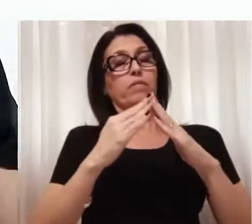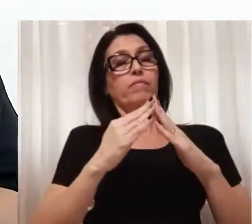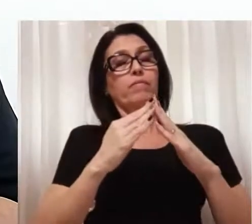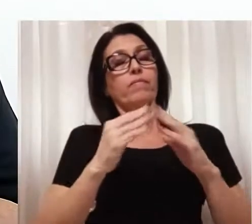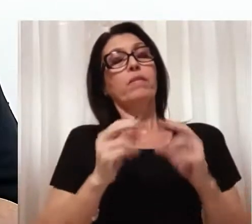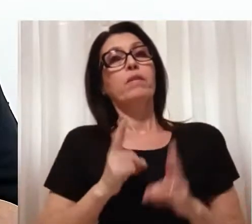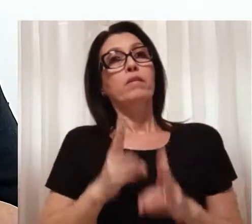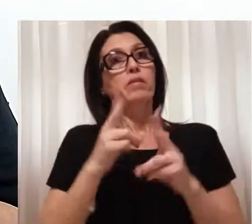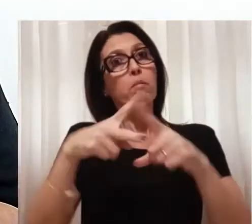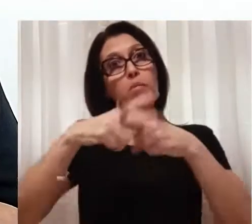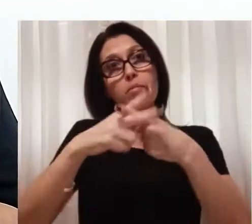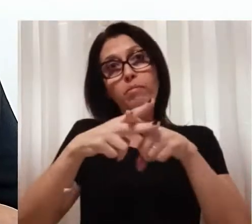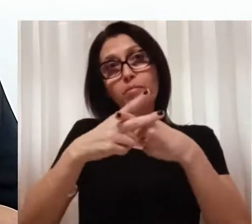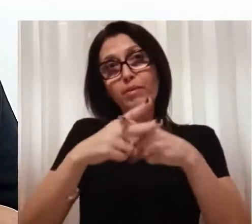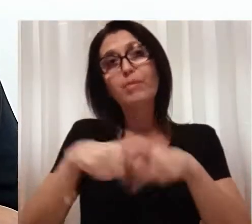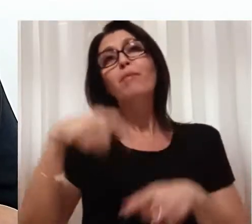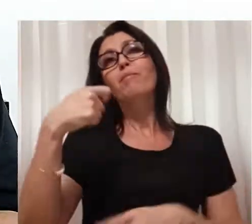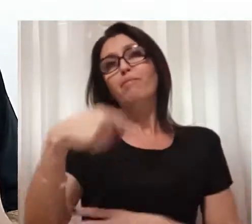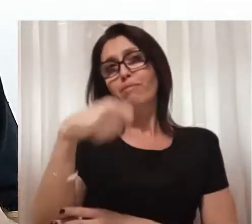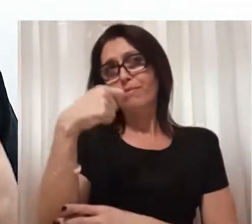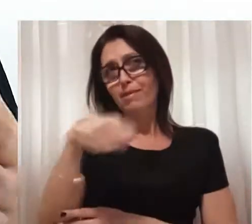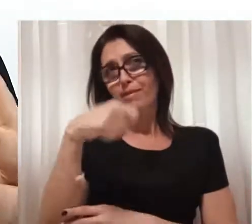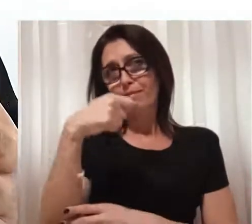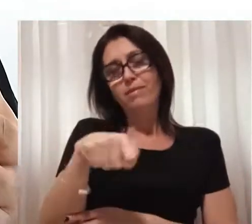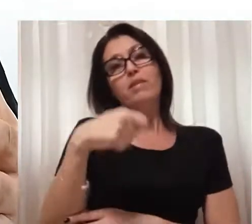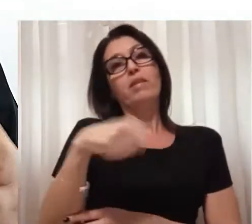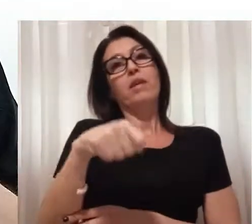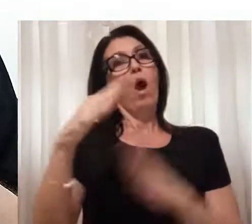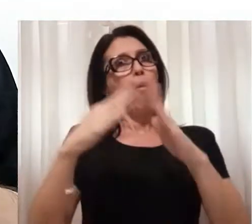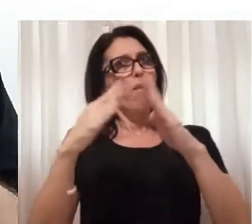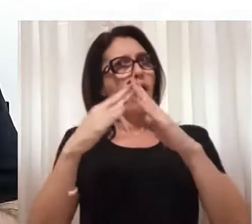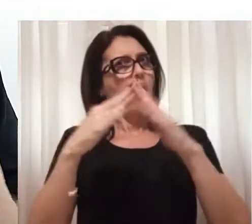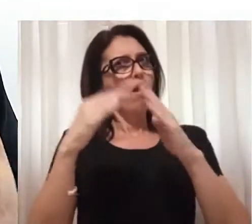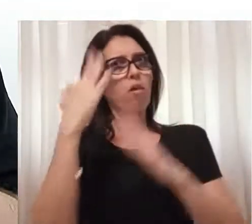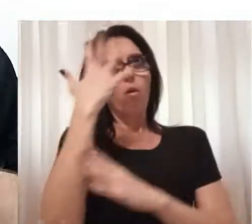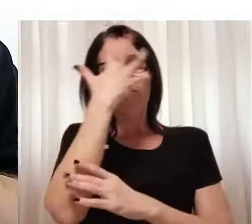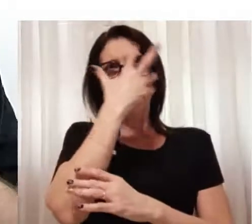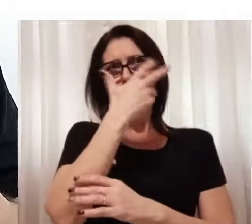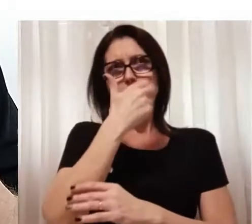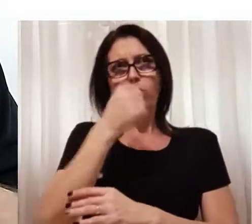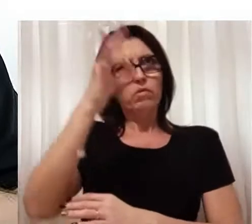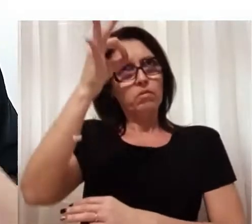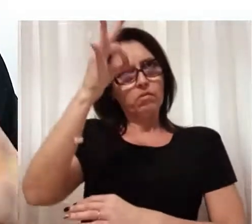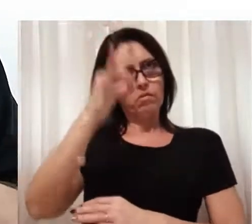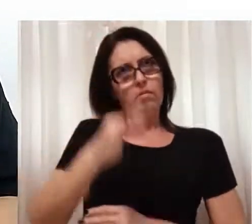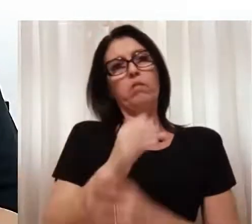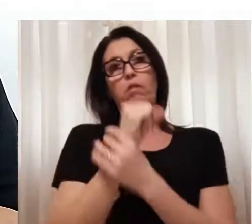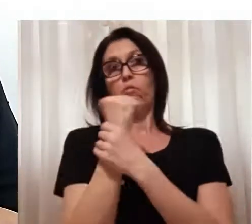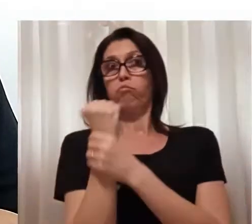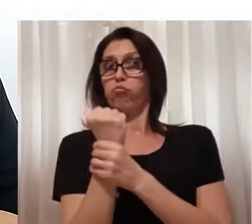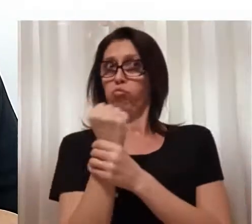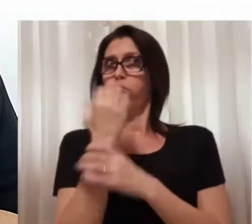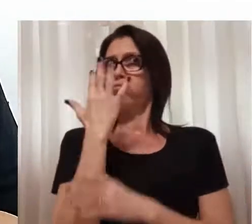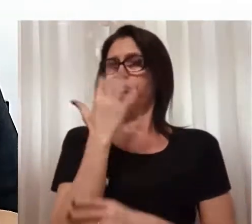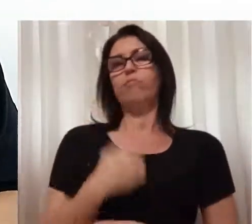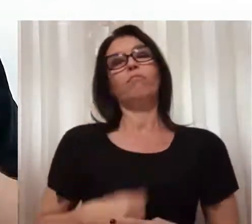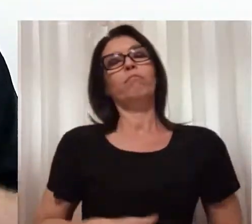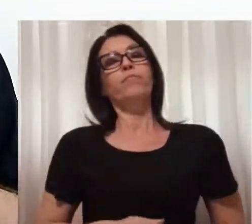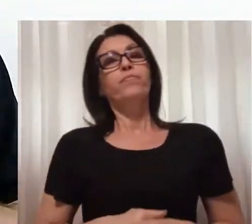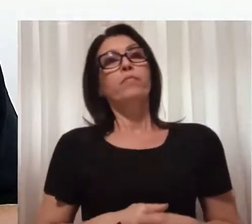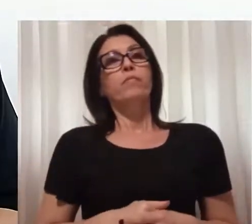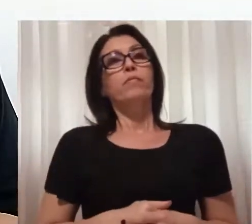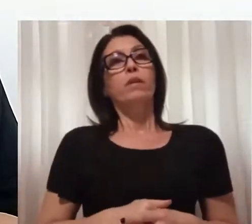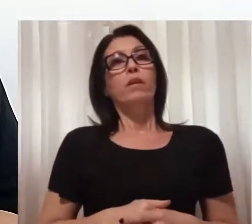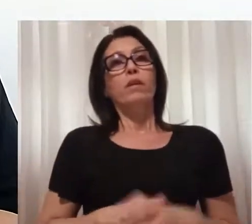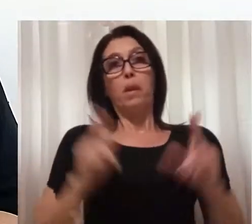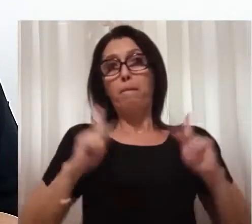hora manutenções precisam ser feitas para a casa se manter funcional, segura e bonita. Se a gente não